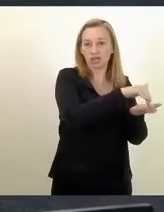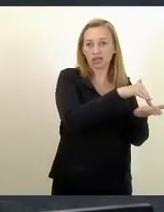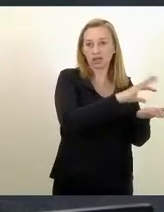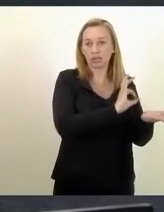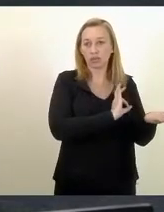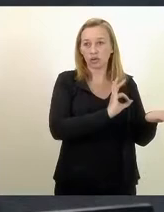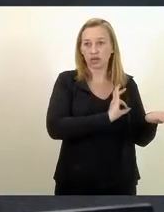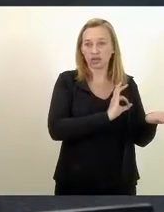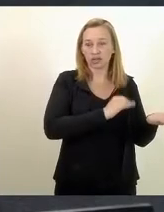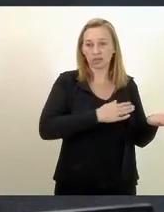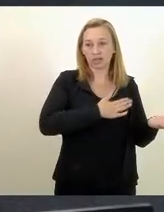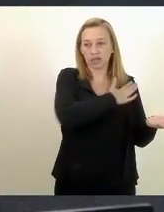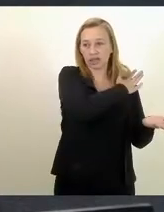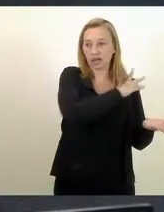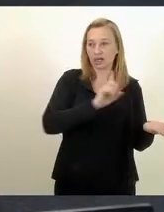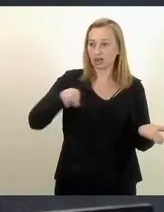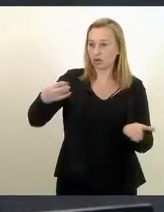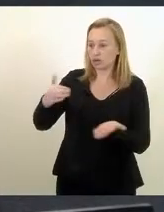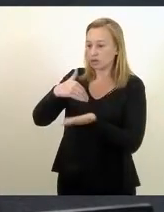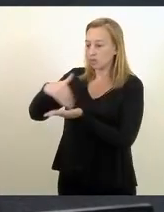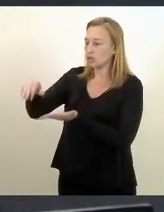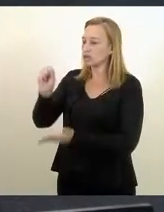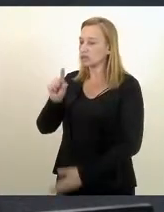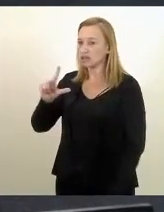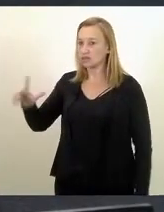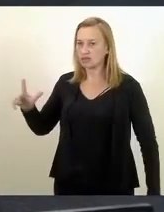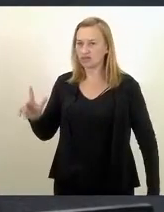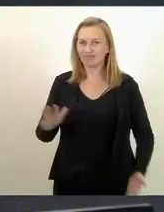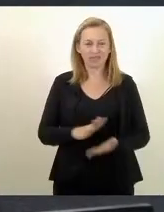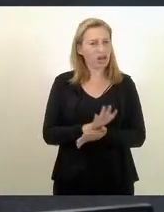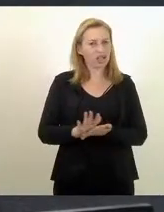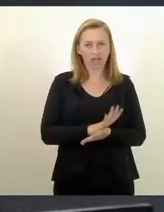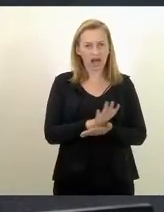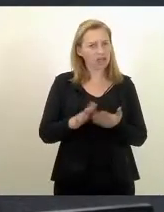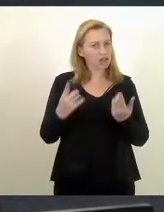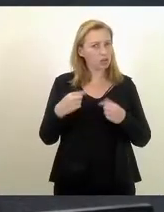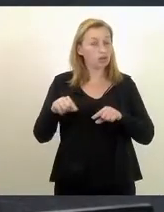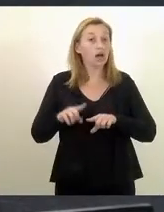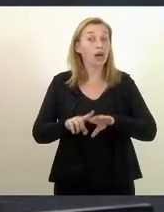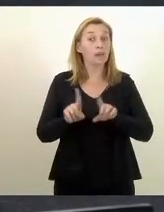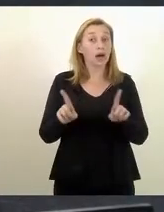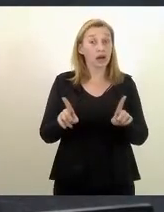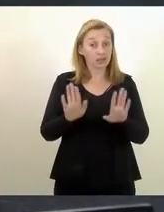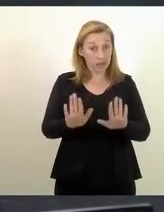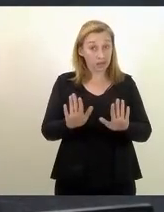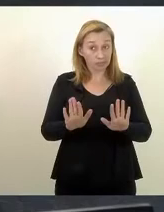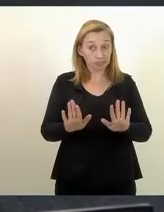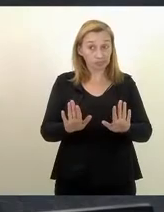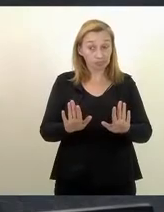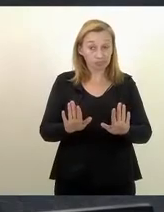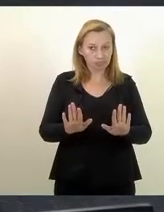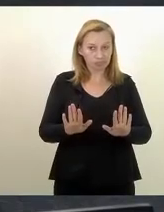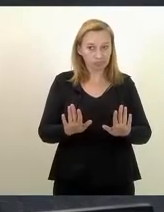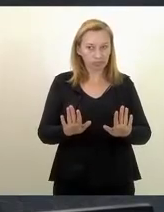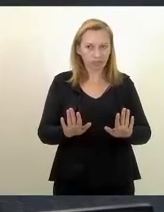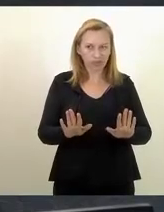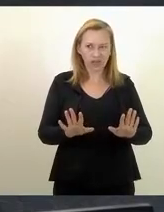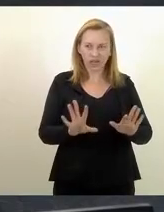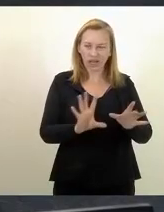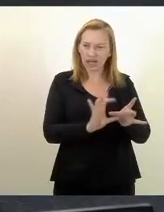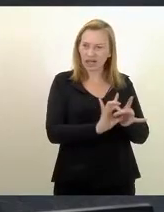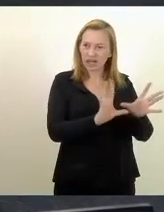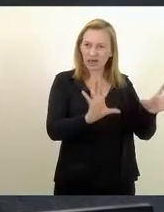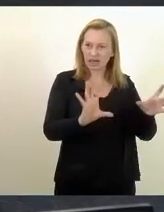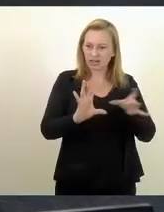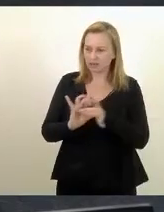e outra polícia civil nada contra ter duas secretarias a questão é serem independentes e